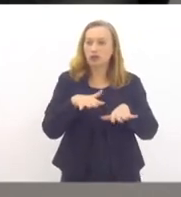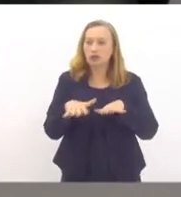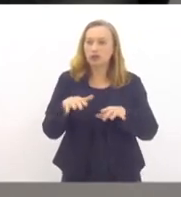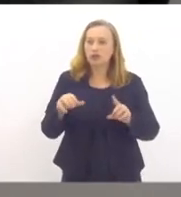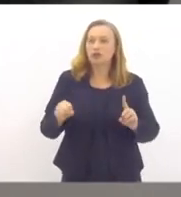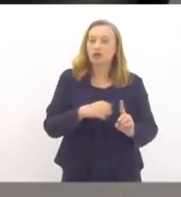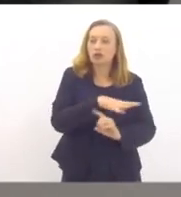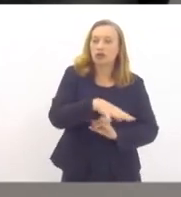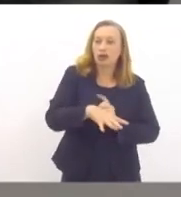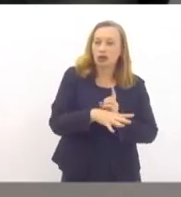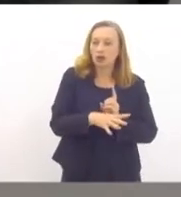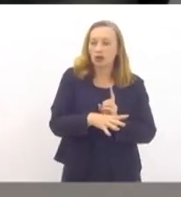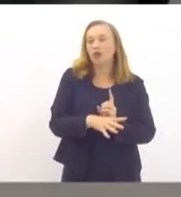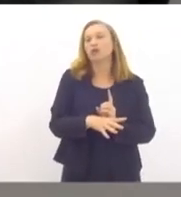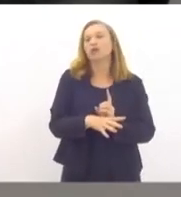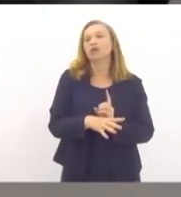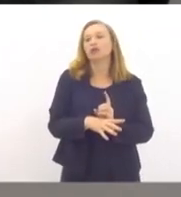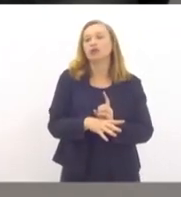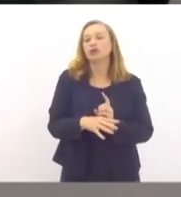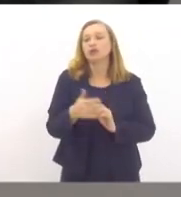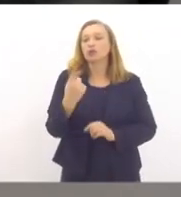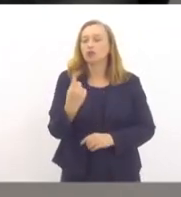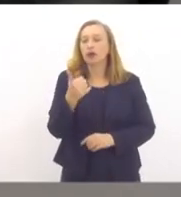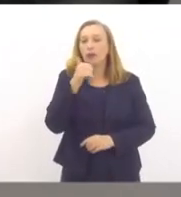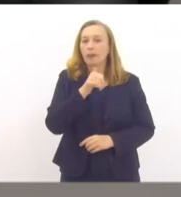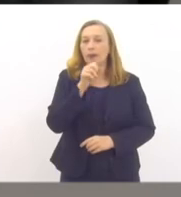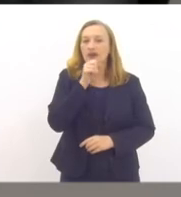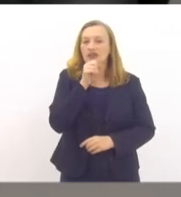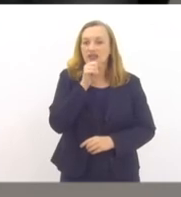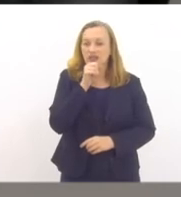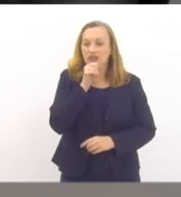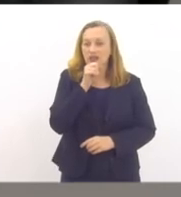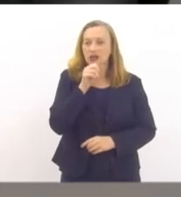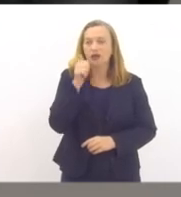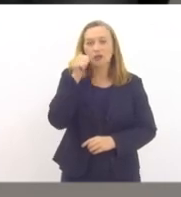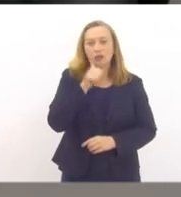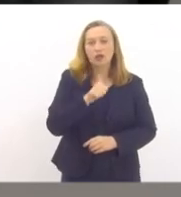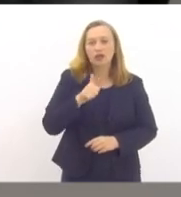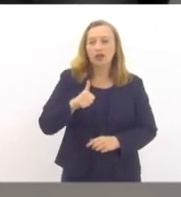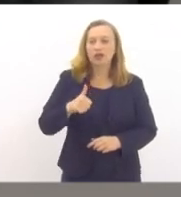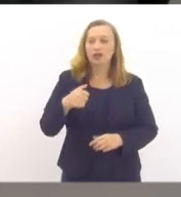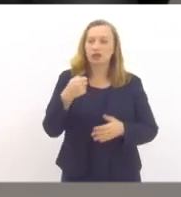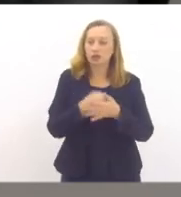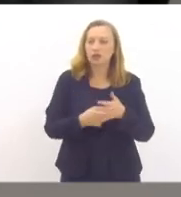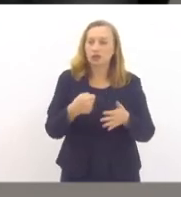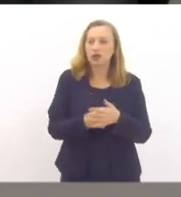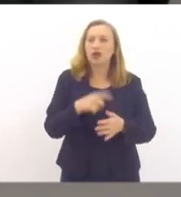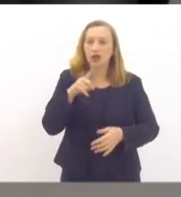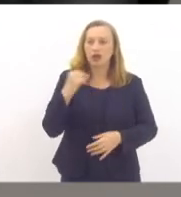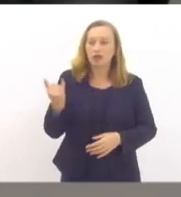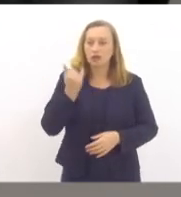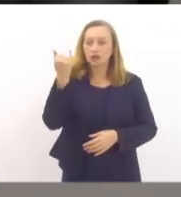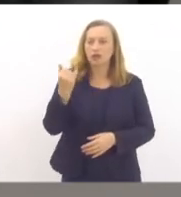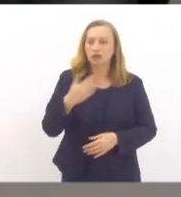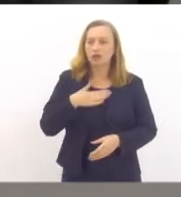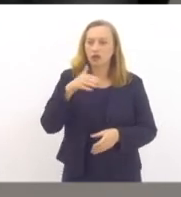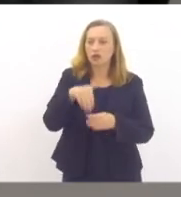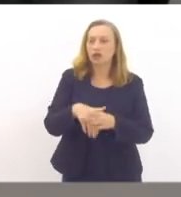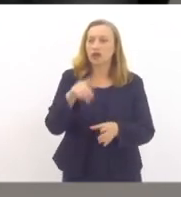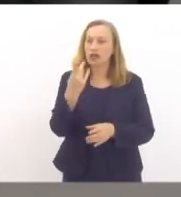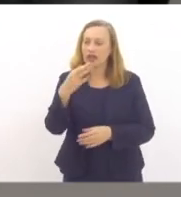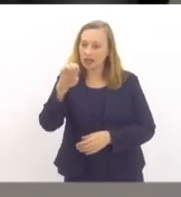social, esse olhar de uma mãe, de uma mulher batalhadora, é importante. Por isso, é meu voto na